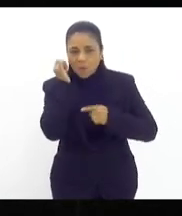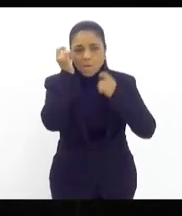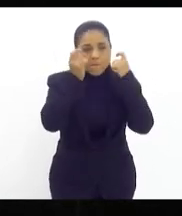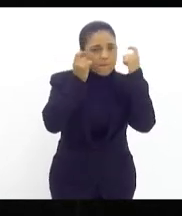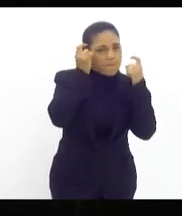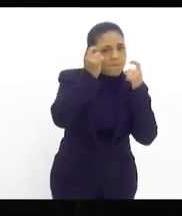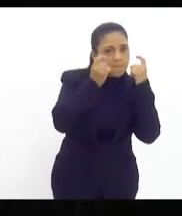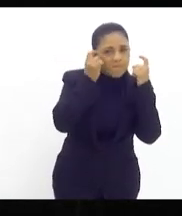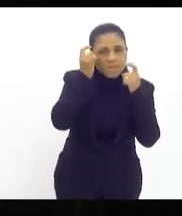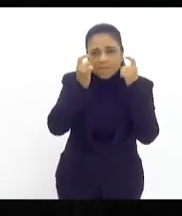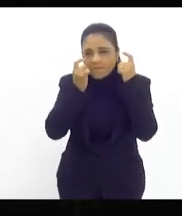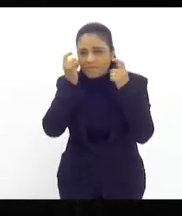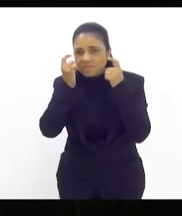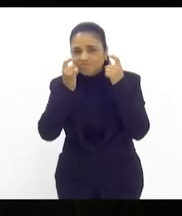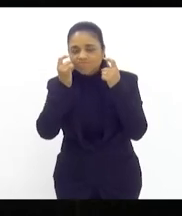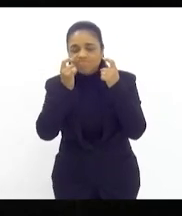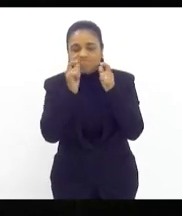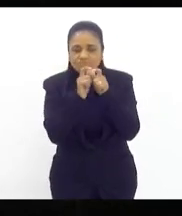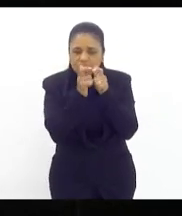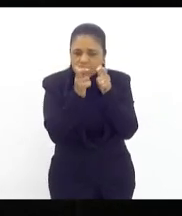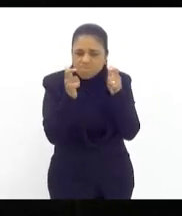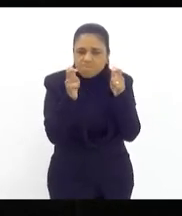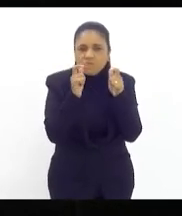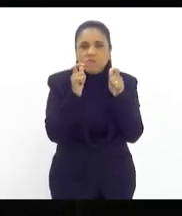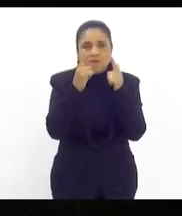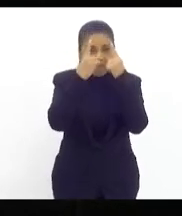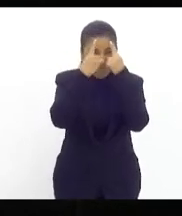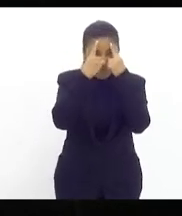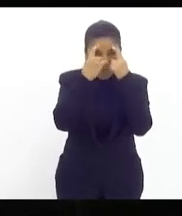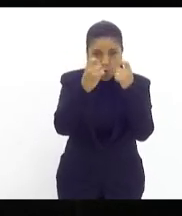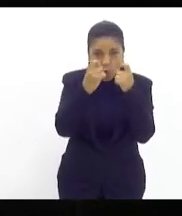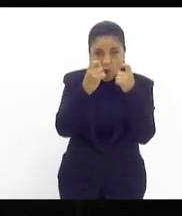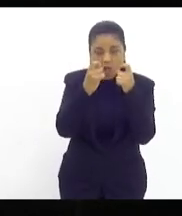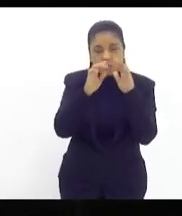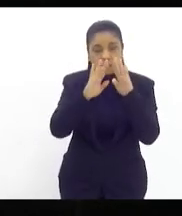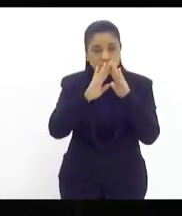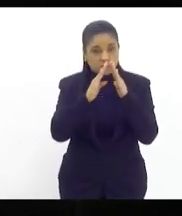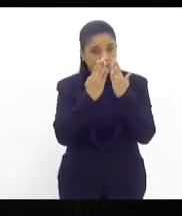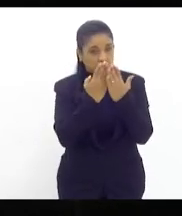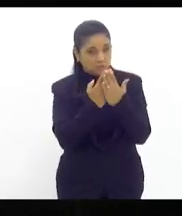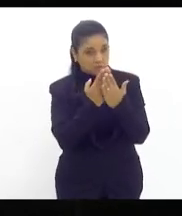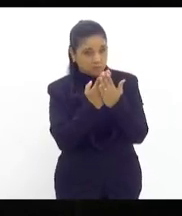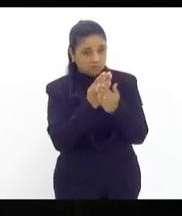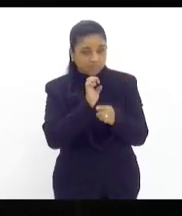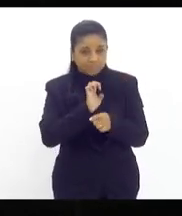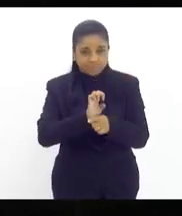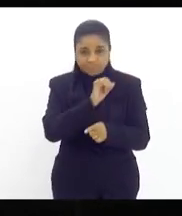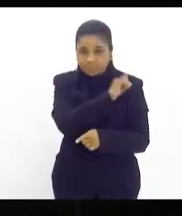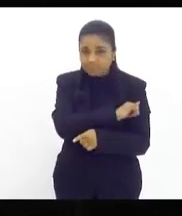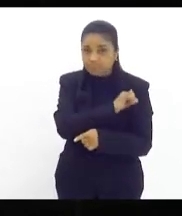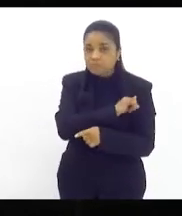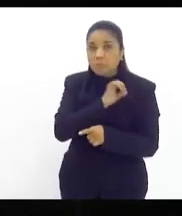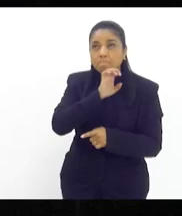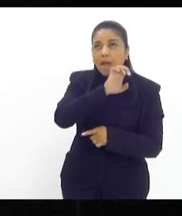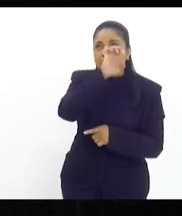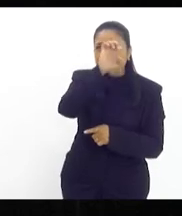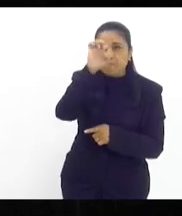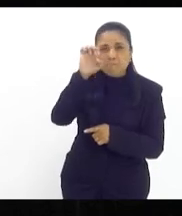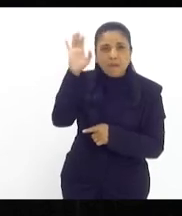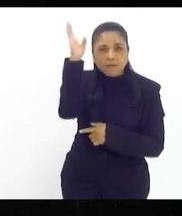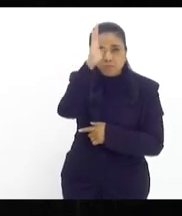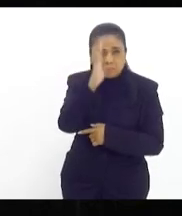com a crescente violência nas escolas do estado do Rio de Janeiro e do Brasil tomando iniciativas